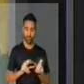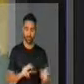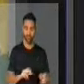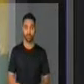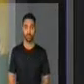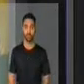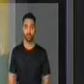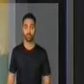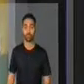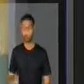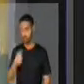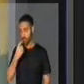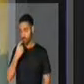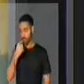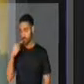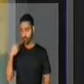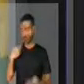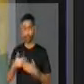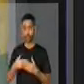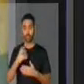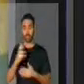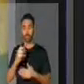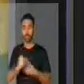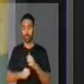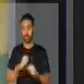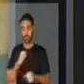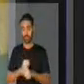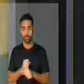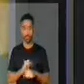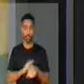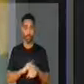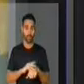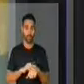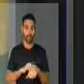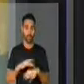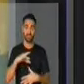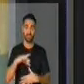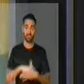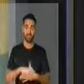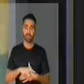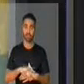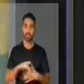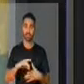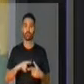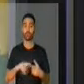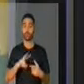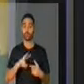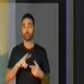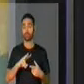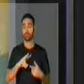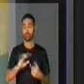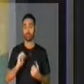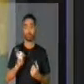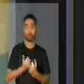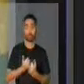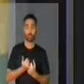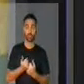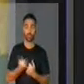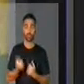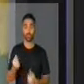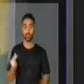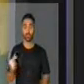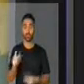Nos últimos 50 anos, doenças infecciosas e parasitárias deram lugar às